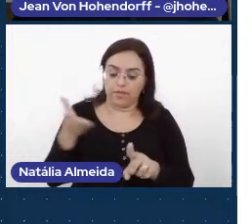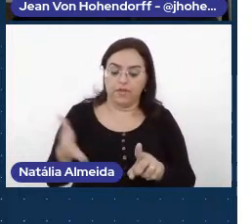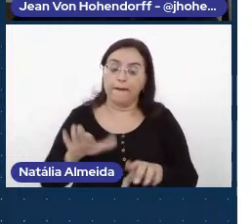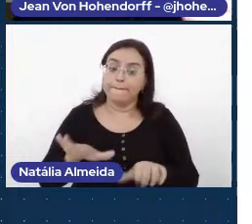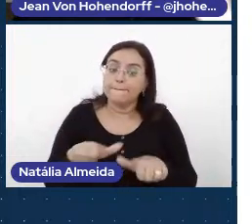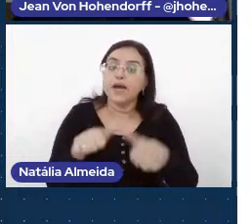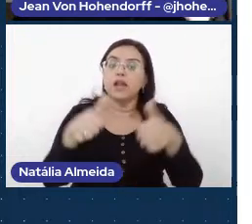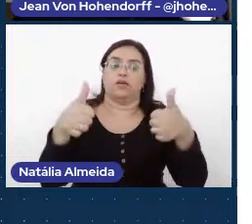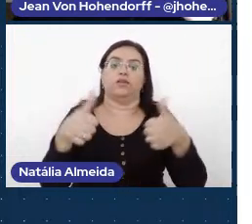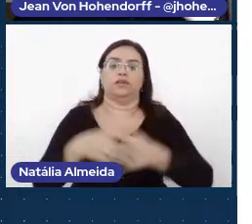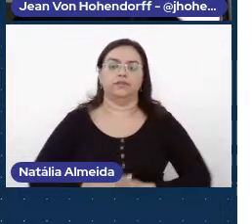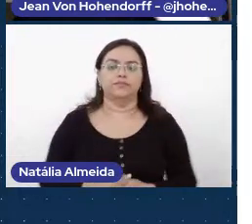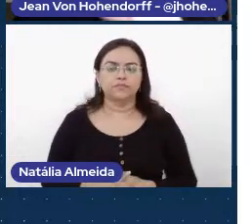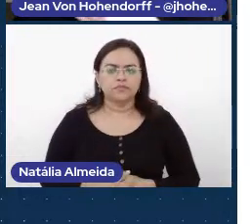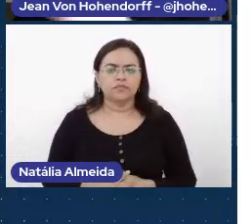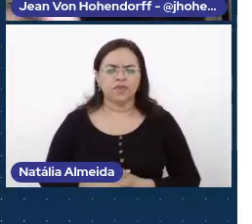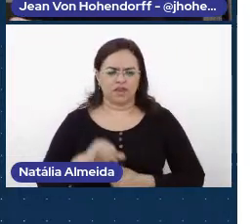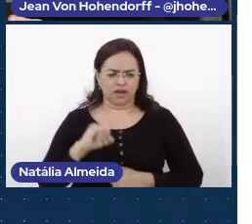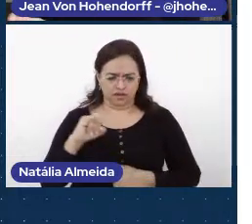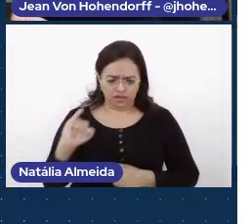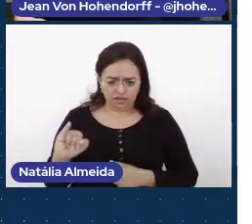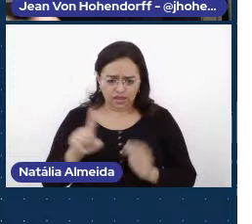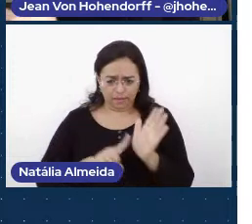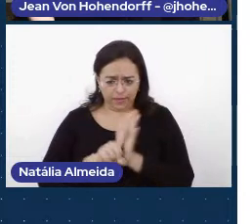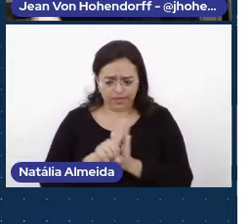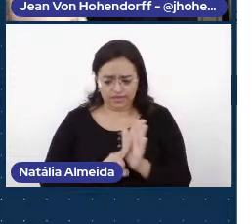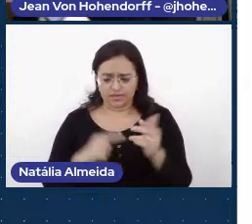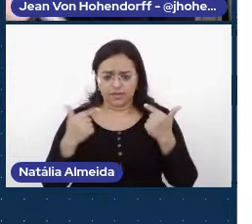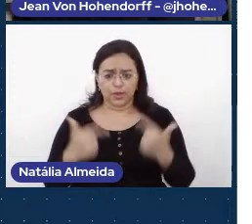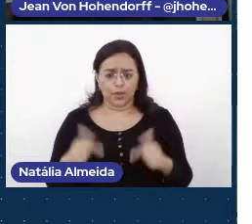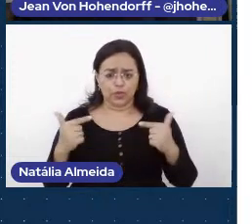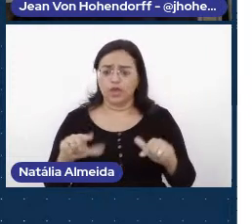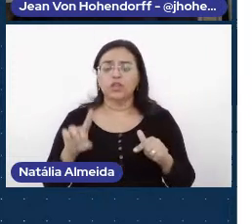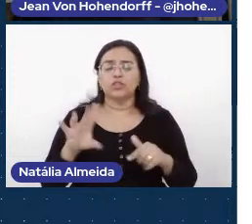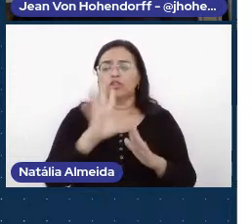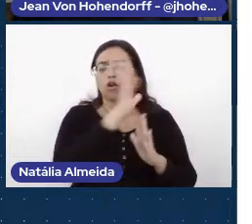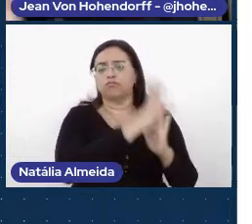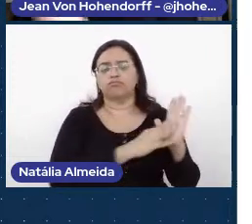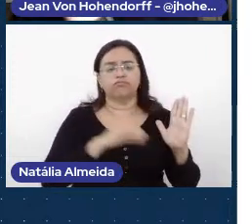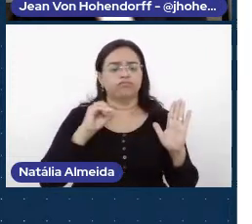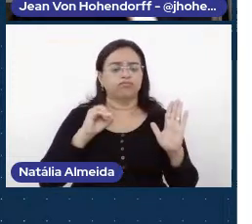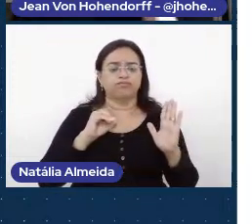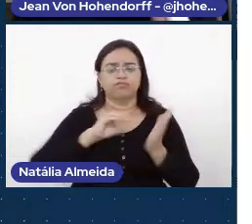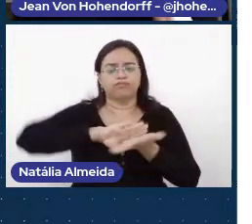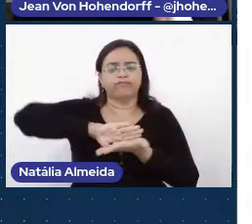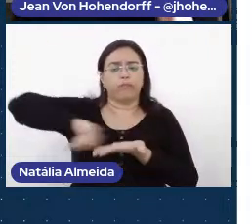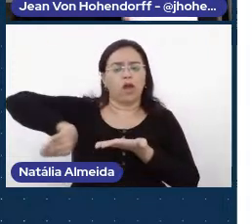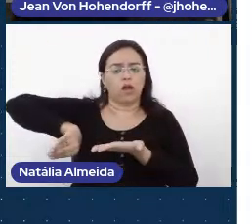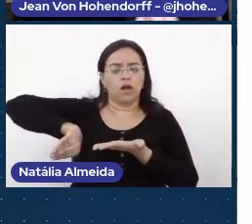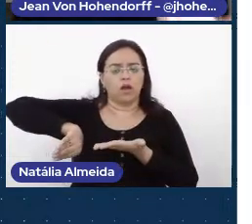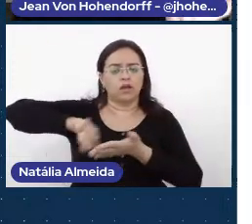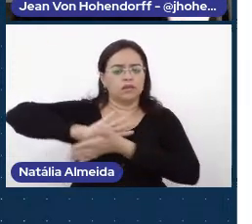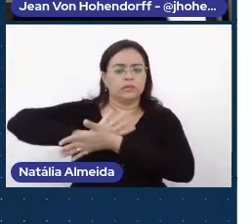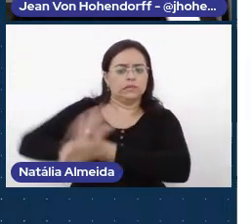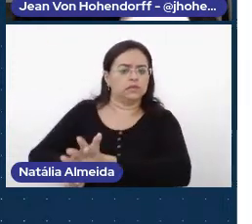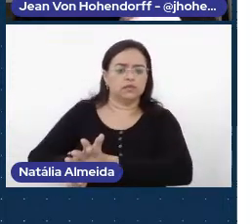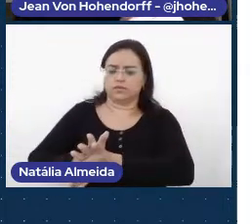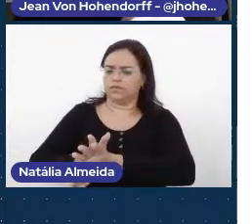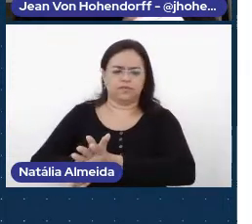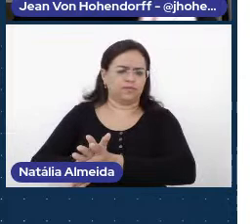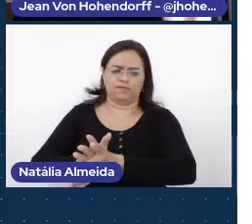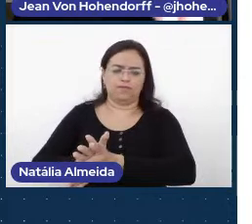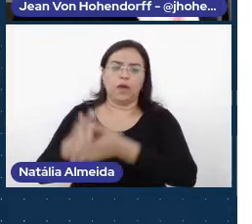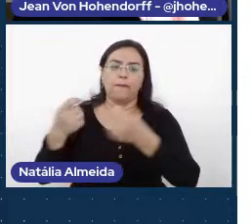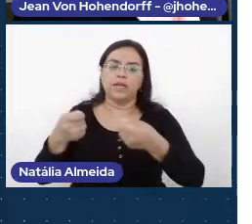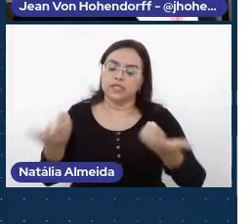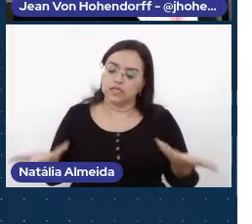esvaziada disso, ela só reproduz o que a gente já tem hoje em dia, que é um contexto de exclusão. E a gente precisa cada vez mais de um contexto de